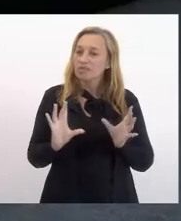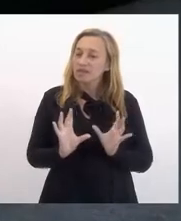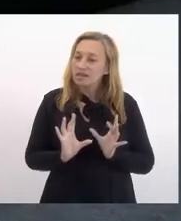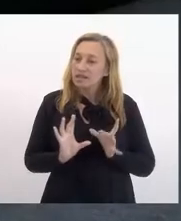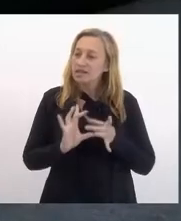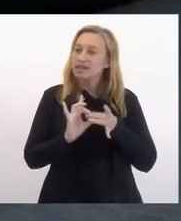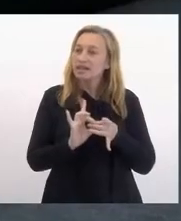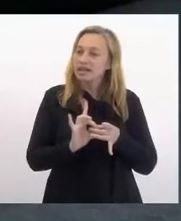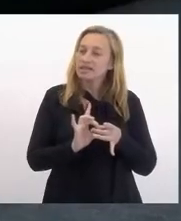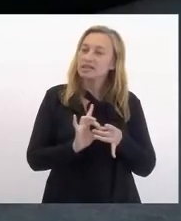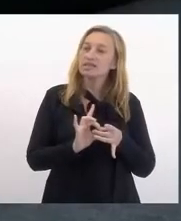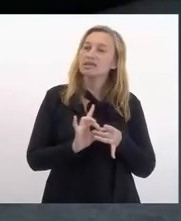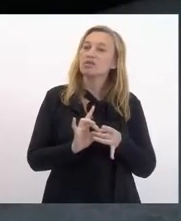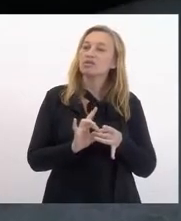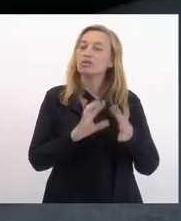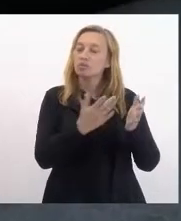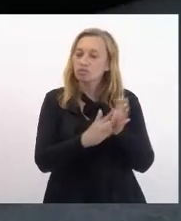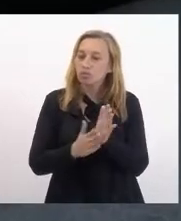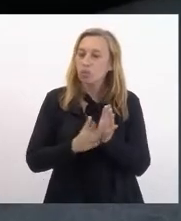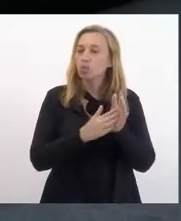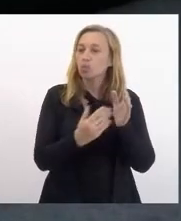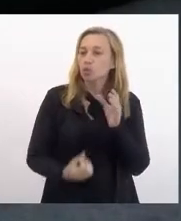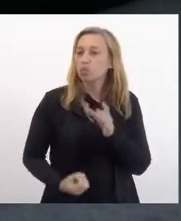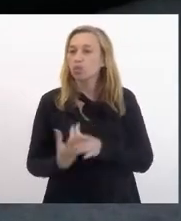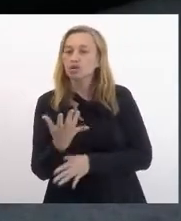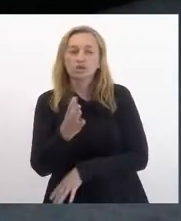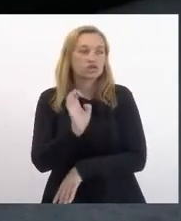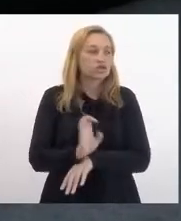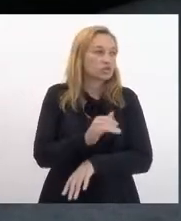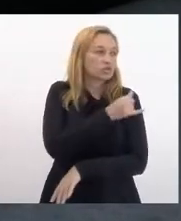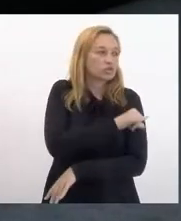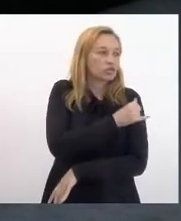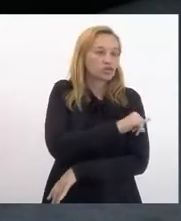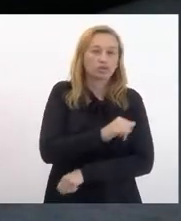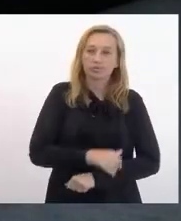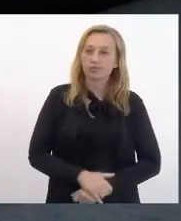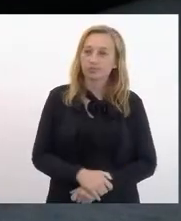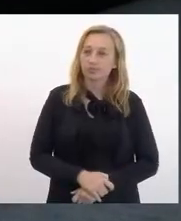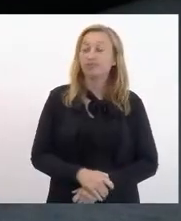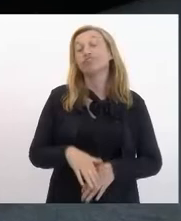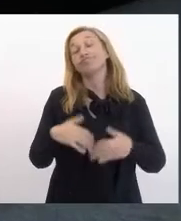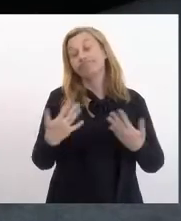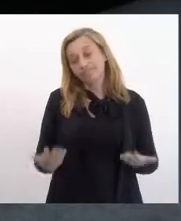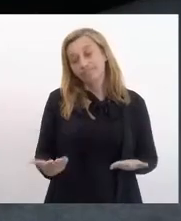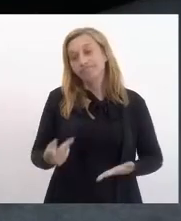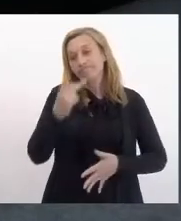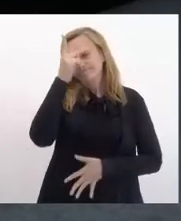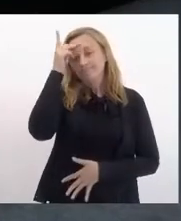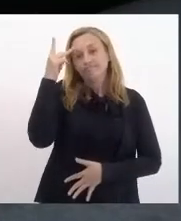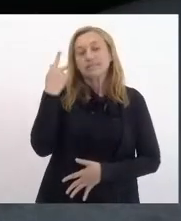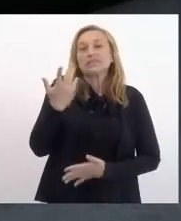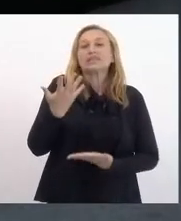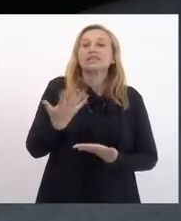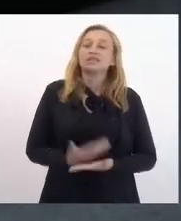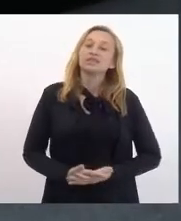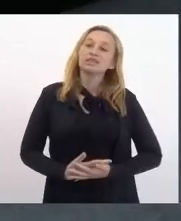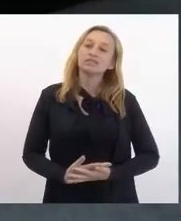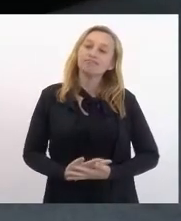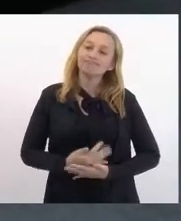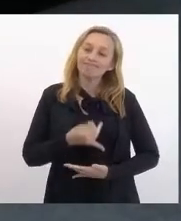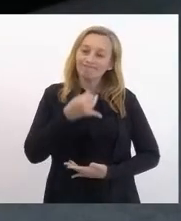os fazedores de samba do estado do Rio de Janeiro. Né? Então, são pessoas que